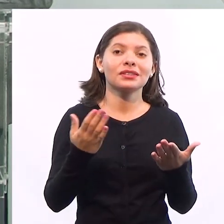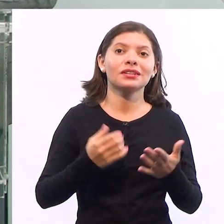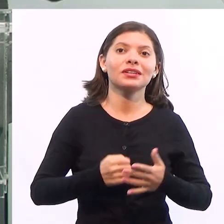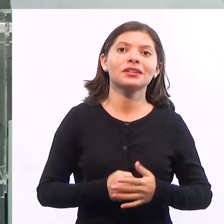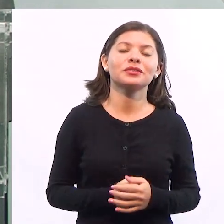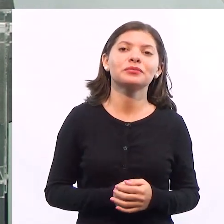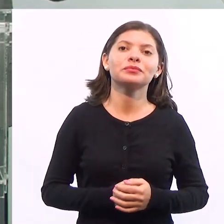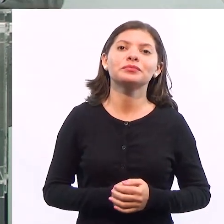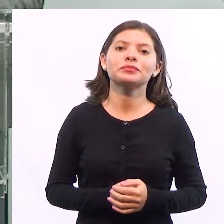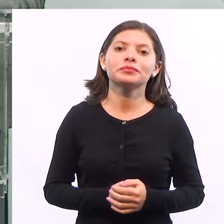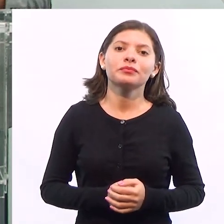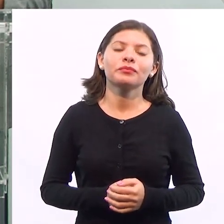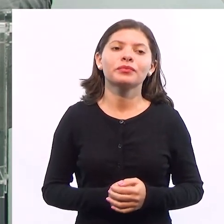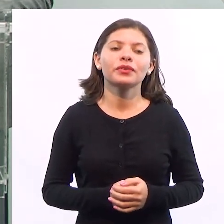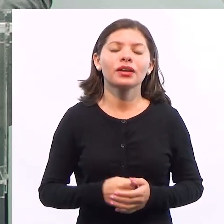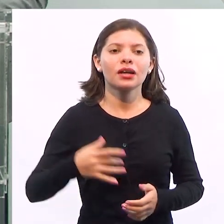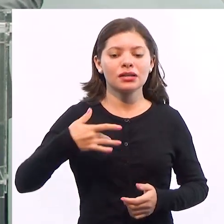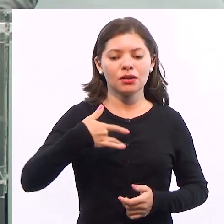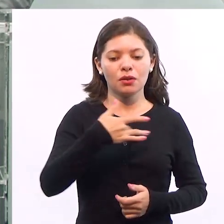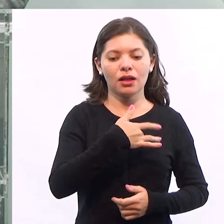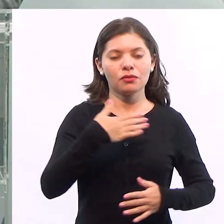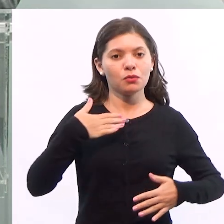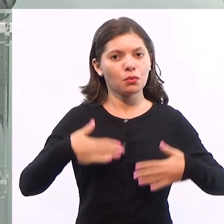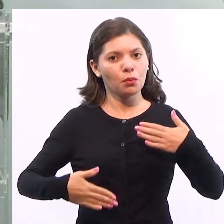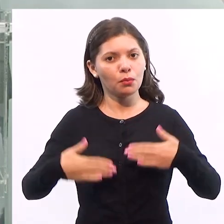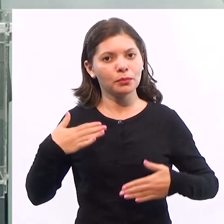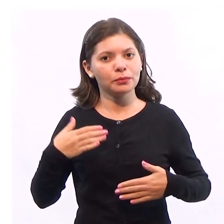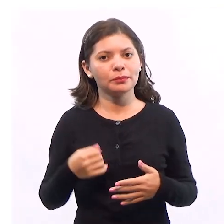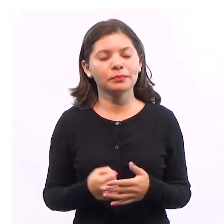mais saudável. E assim sucessivamente. Olha lá.